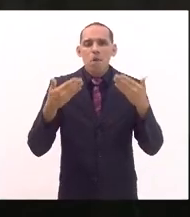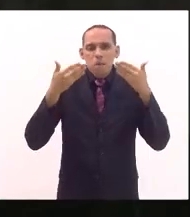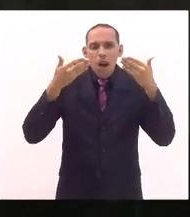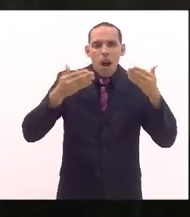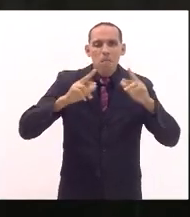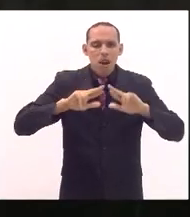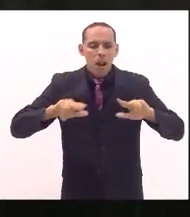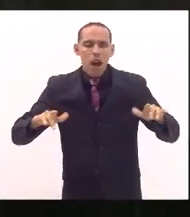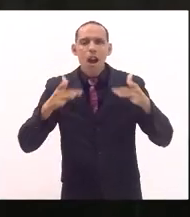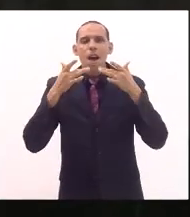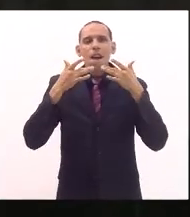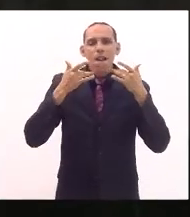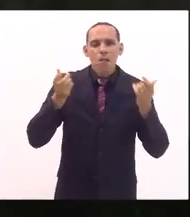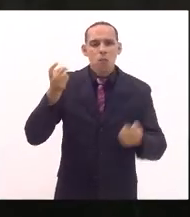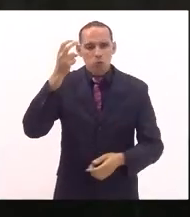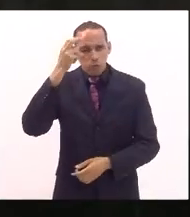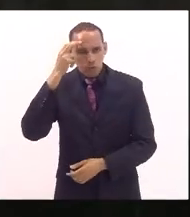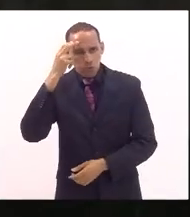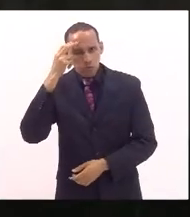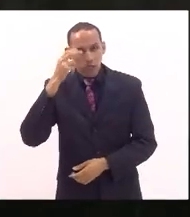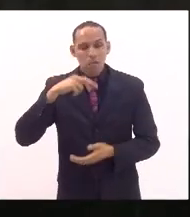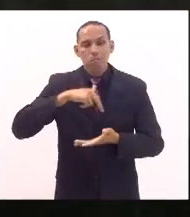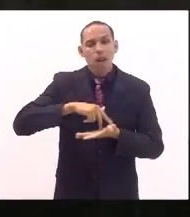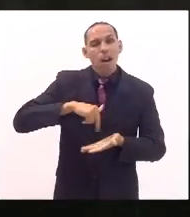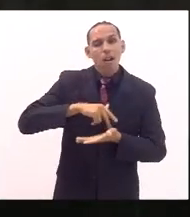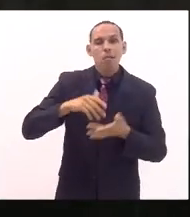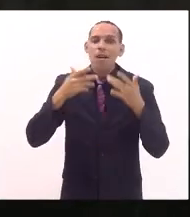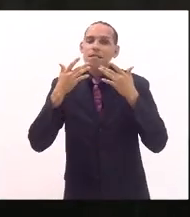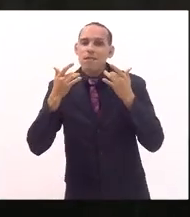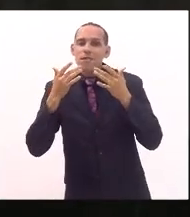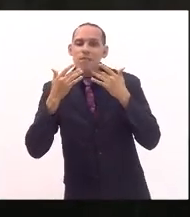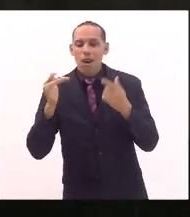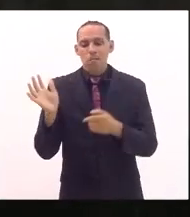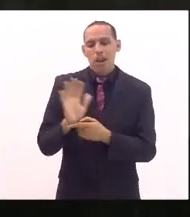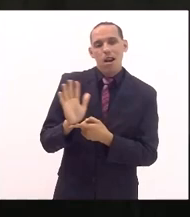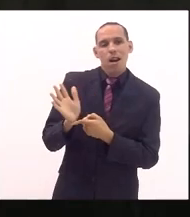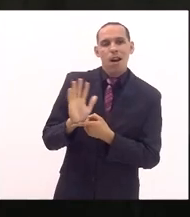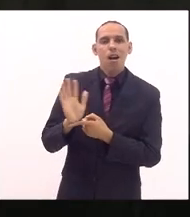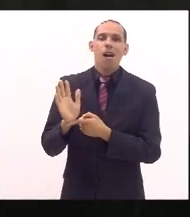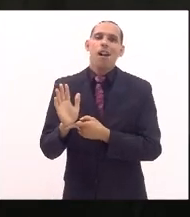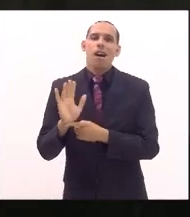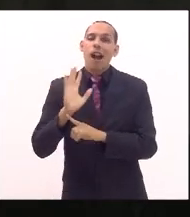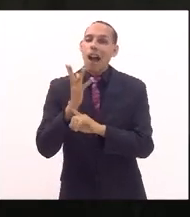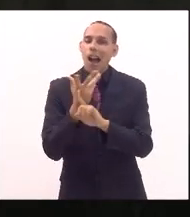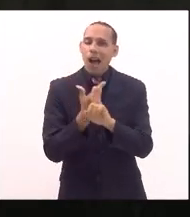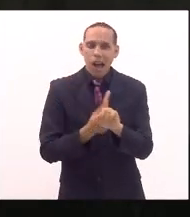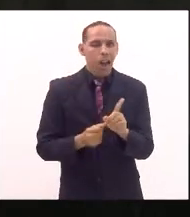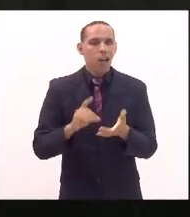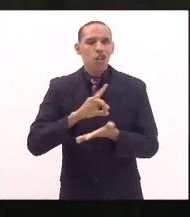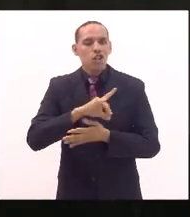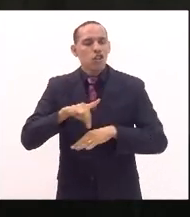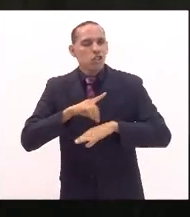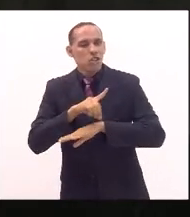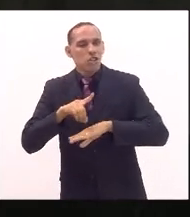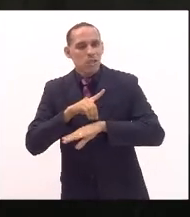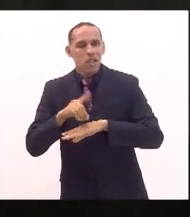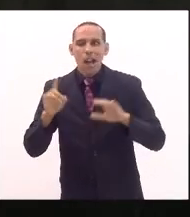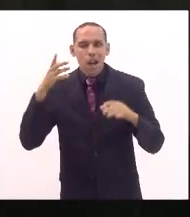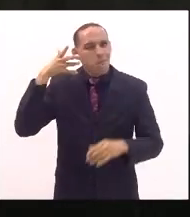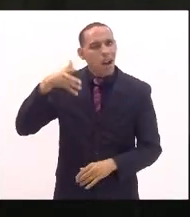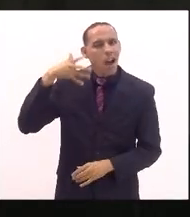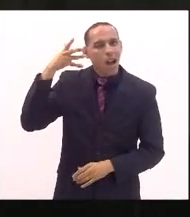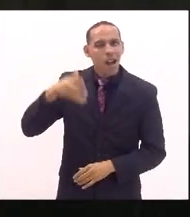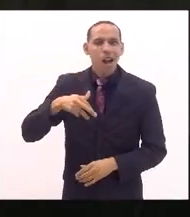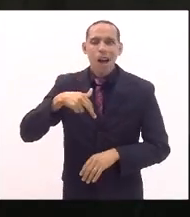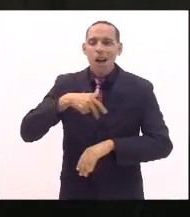artísticas e culturais com dança teatro cinema arte digital palestras desfiles